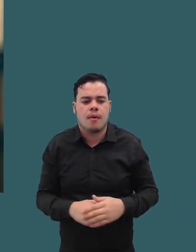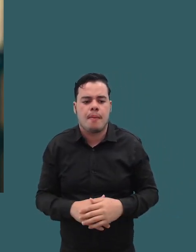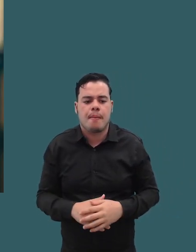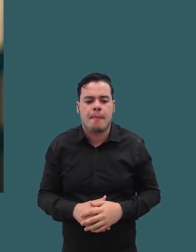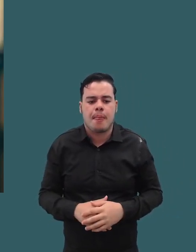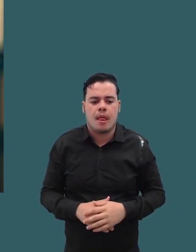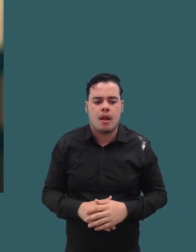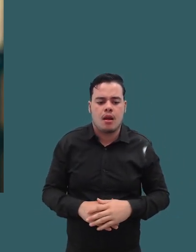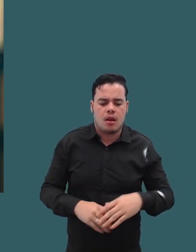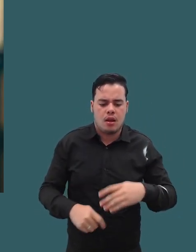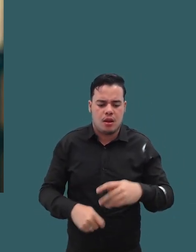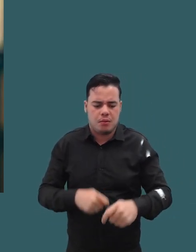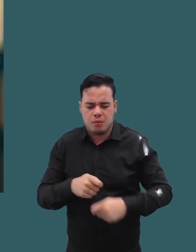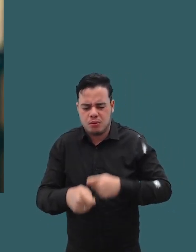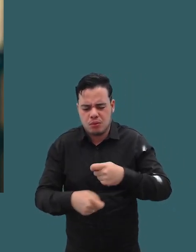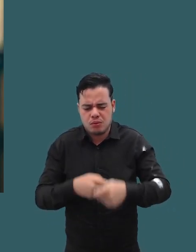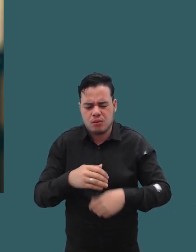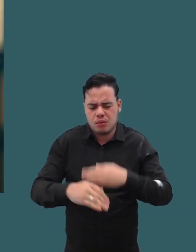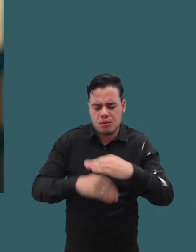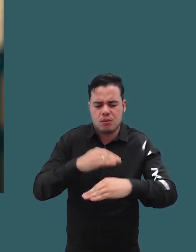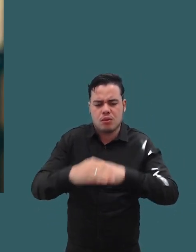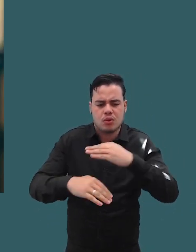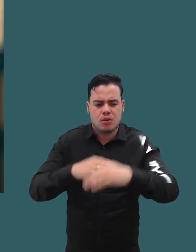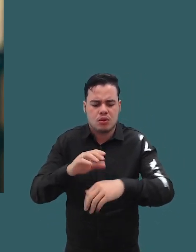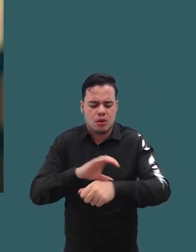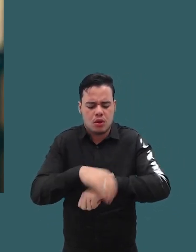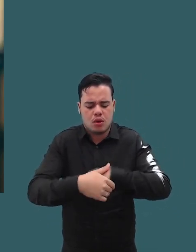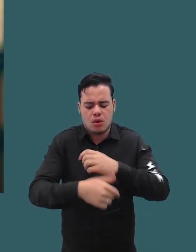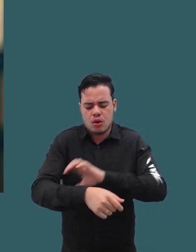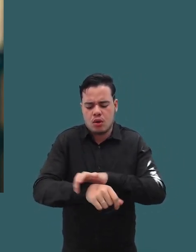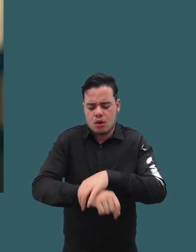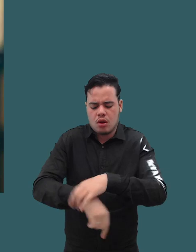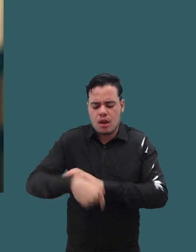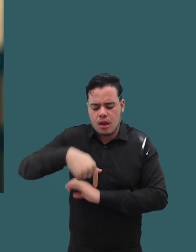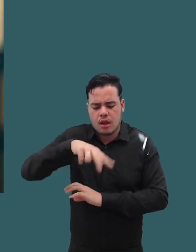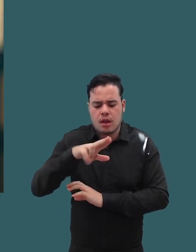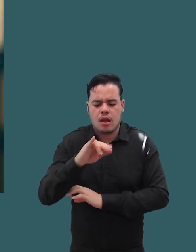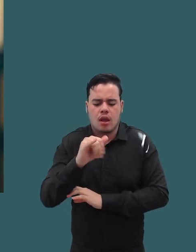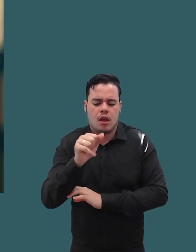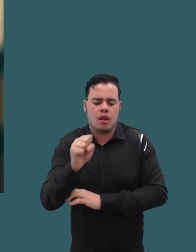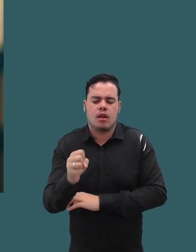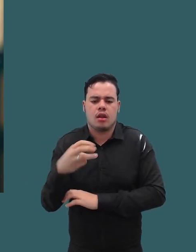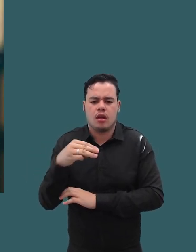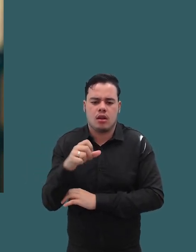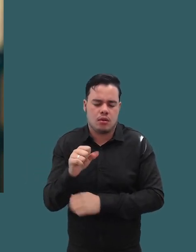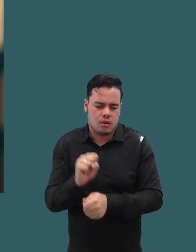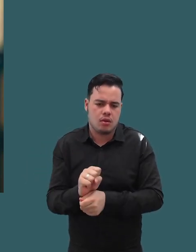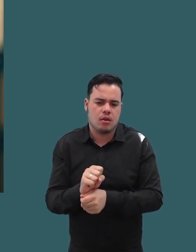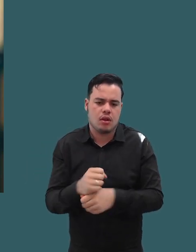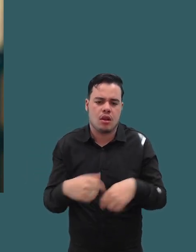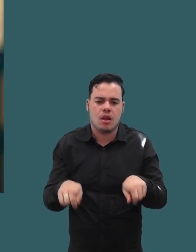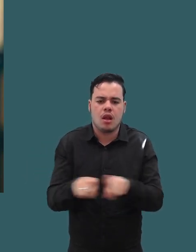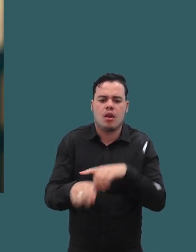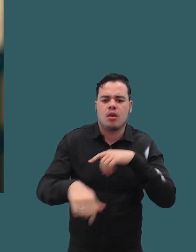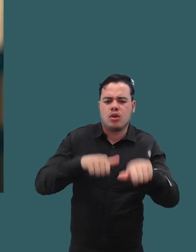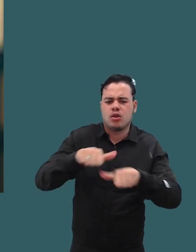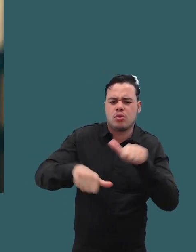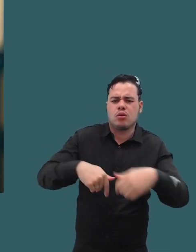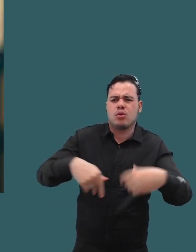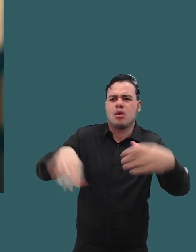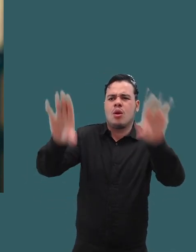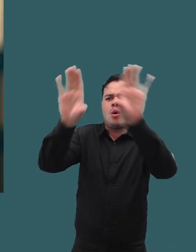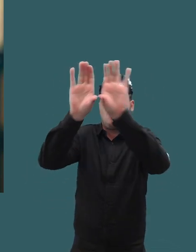guias manuais, guias de boas práticas. Nós tivemos um mini manual para cobertura de mudanças